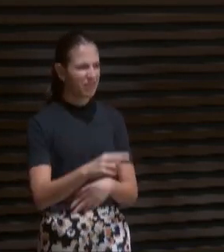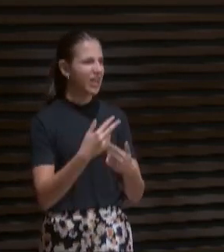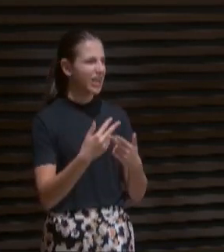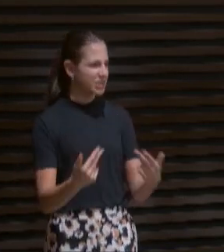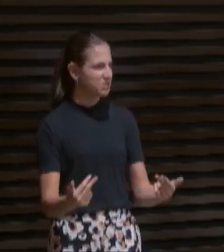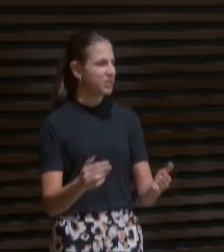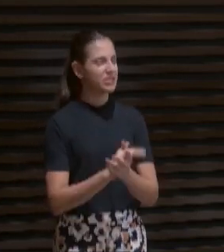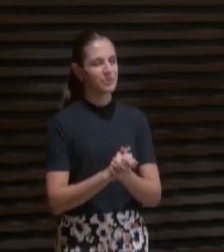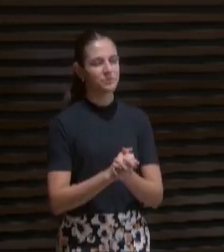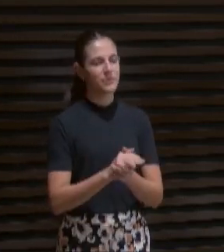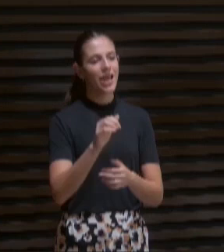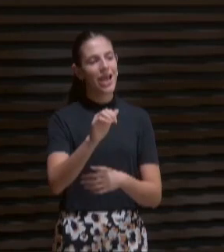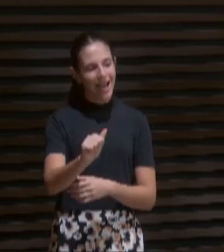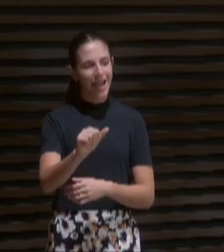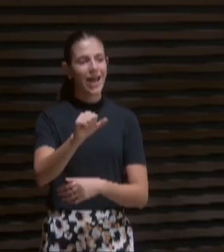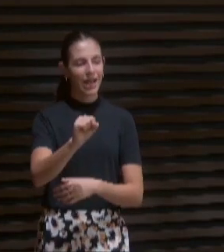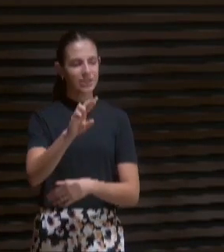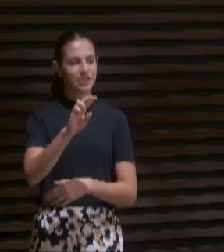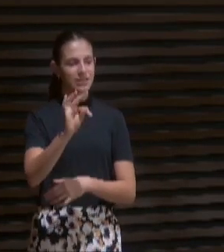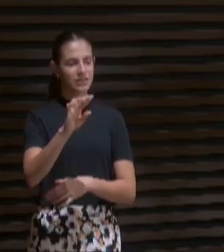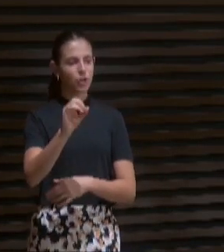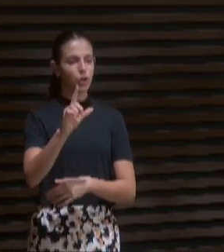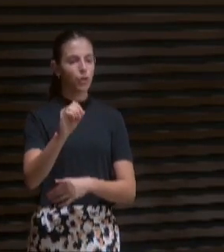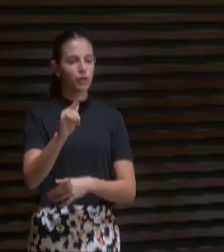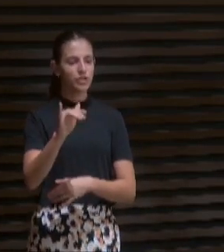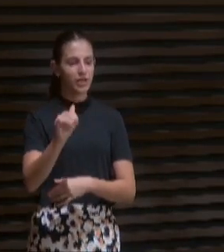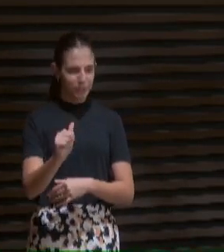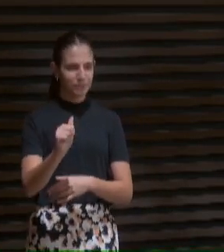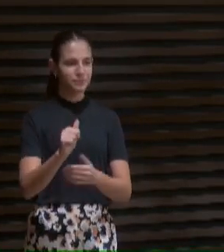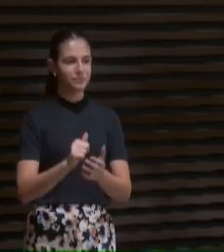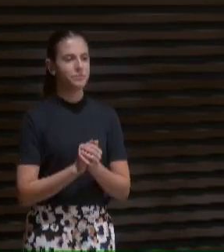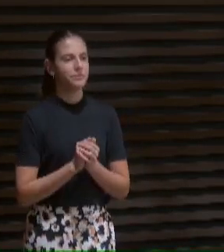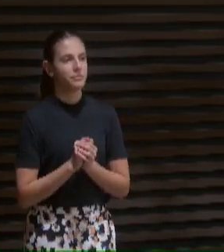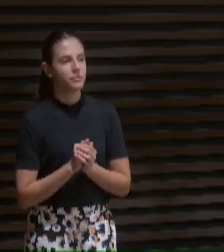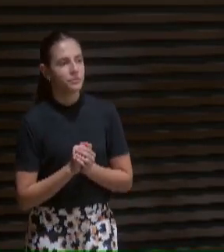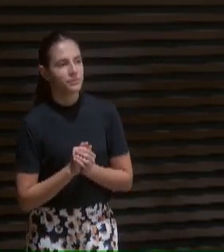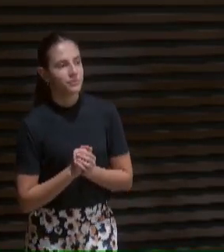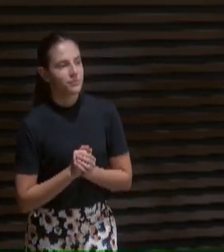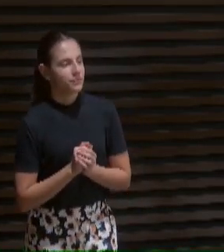Isso é astrologia. Isso é Hermes Trismegisto.